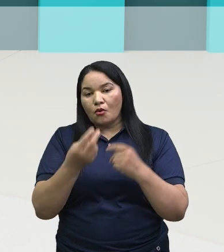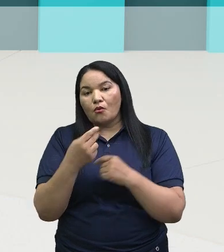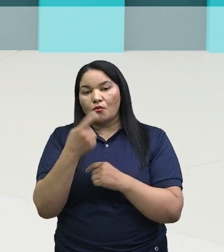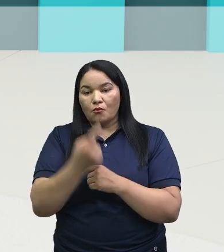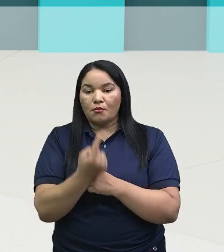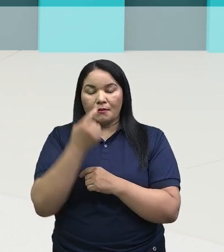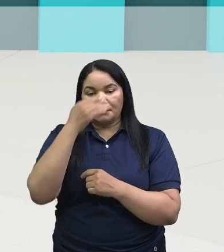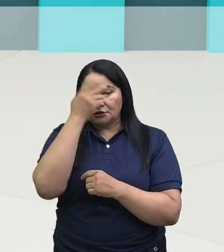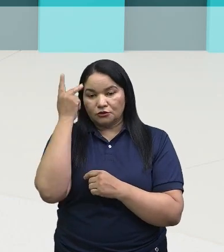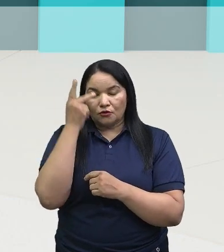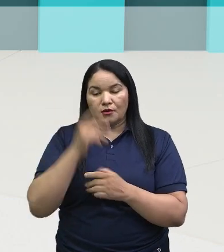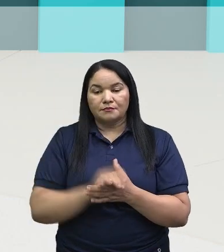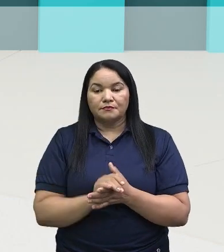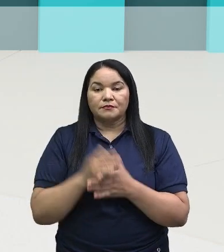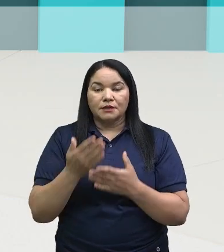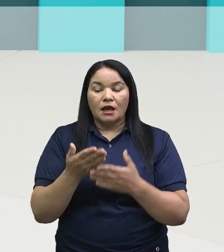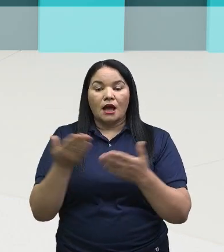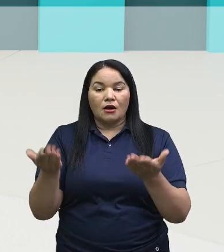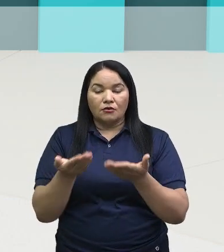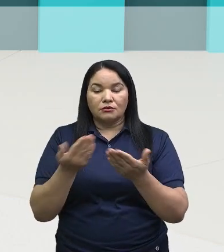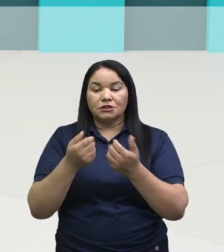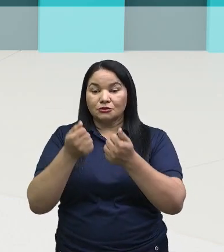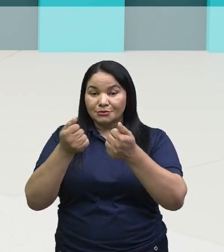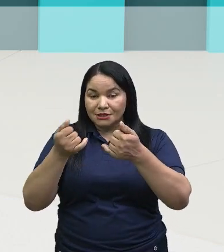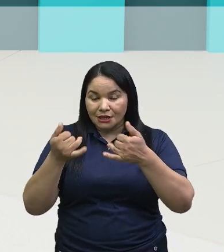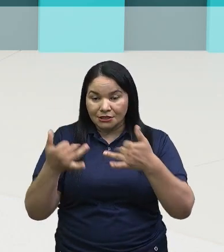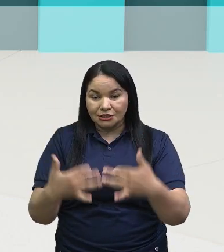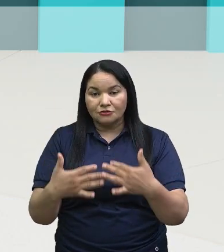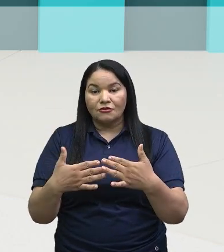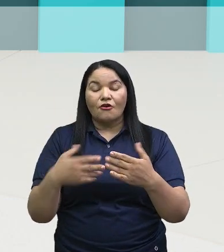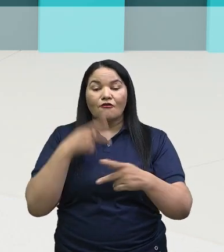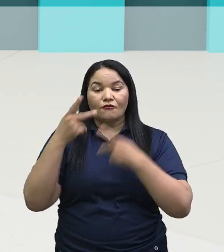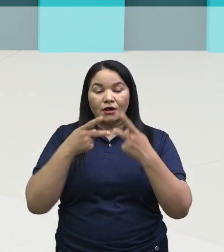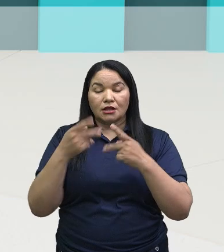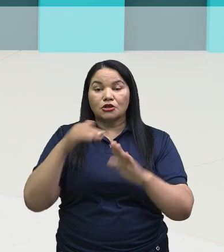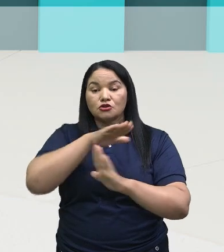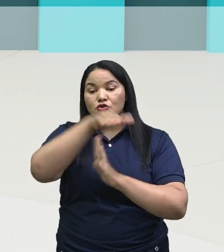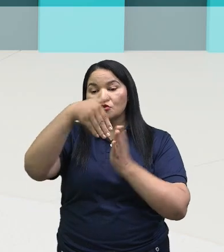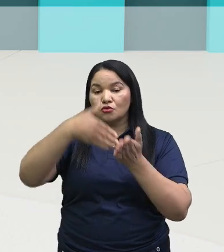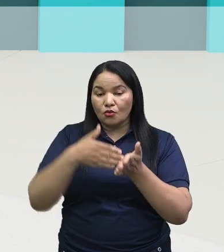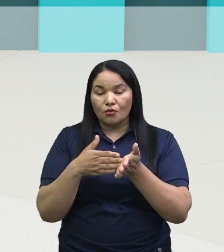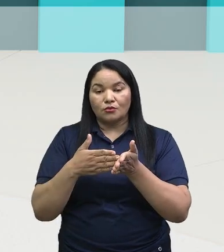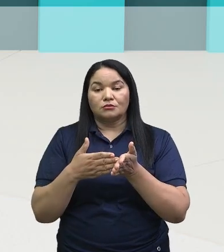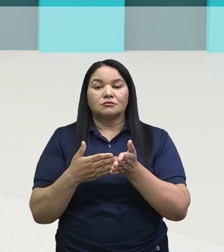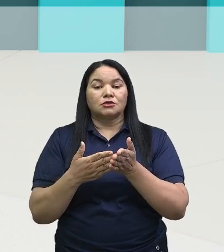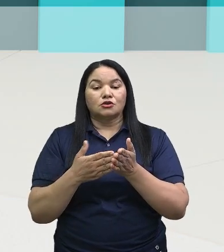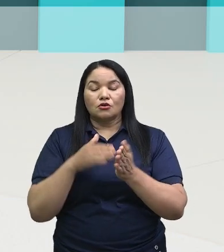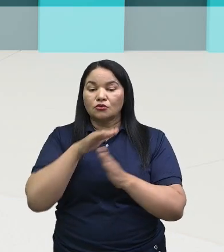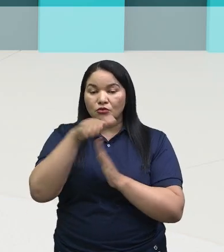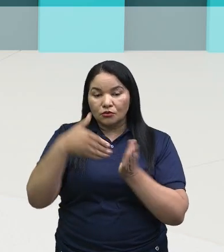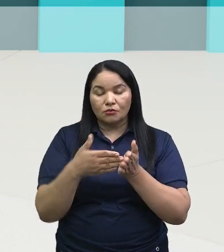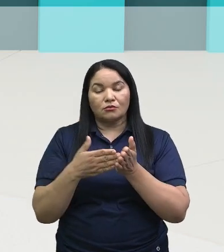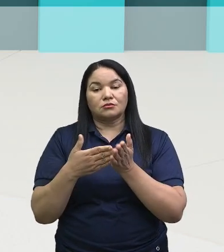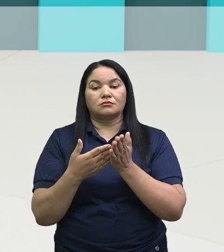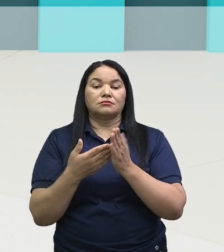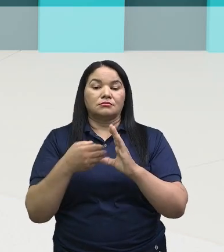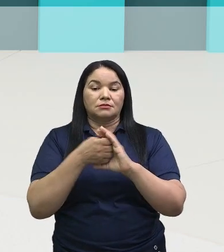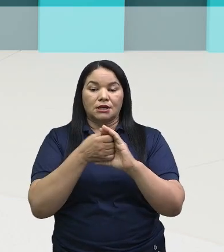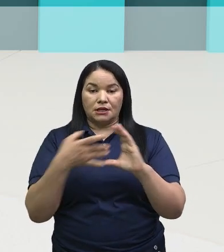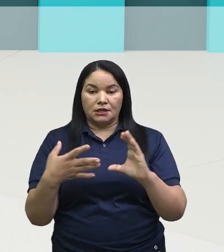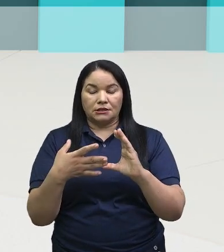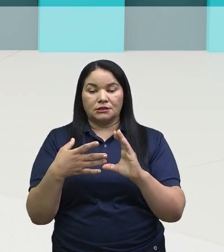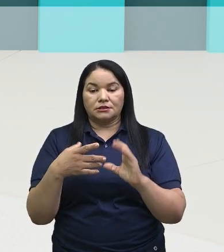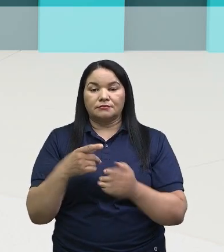exemplo. Na adjetiva explicativa, não. Eu estou falando de todo mundo, esse todo mundo recebe a característica, porque, como eu